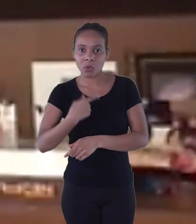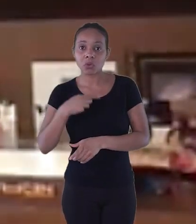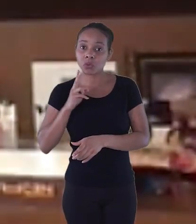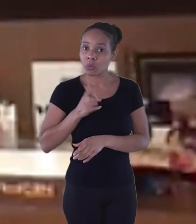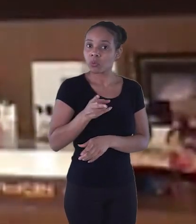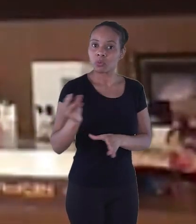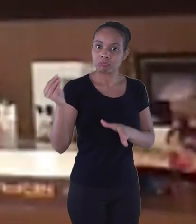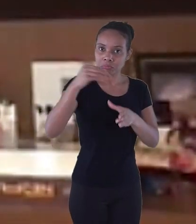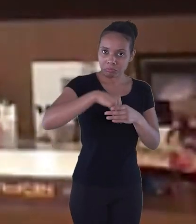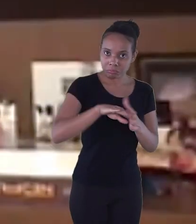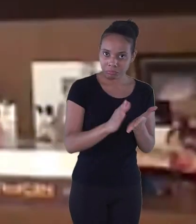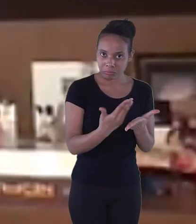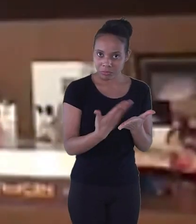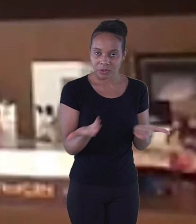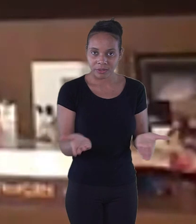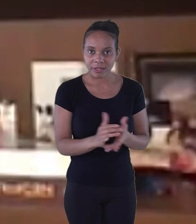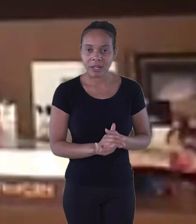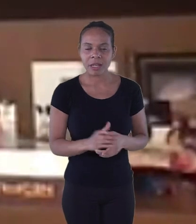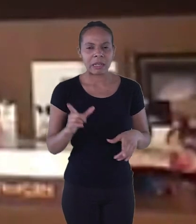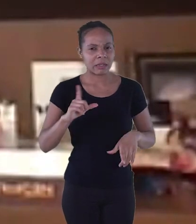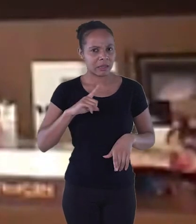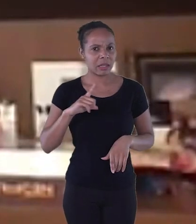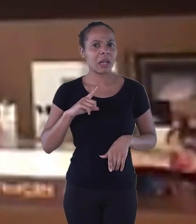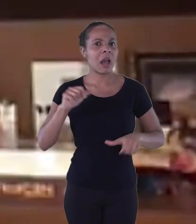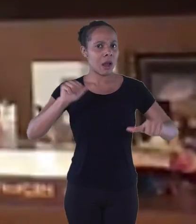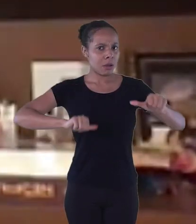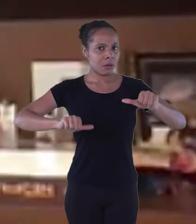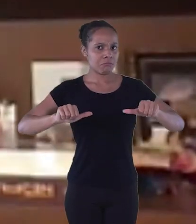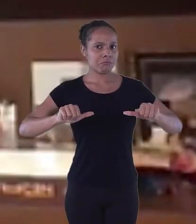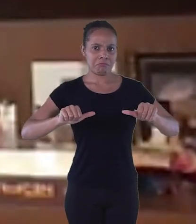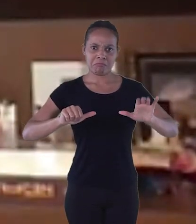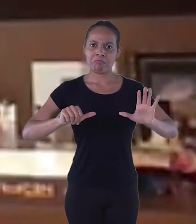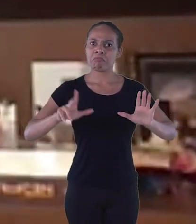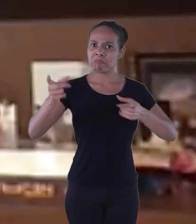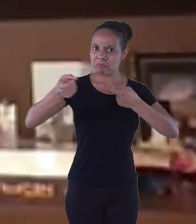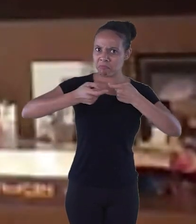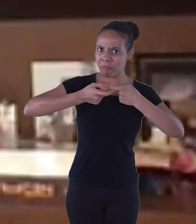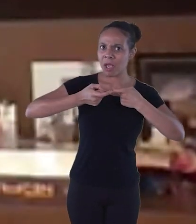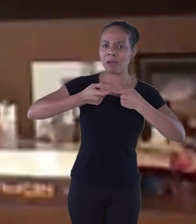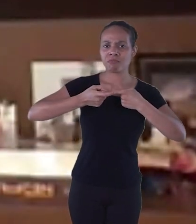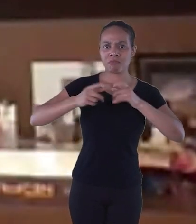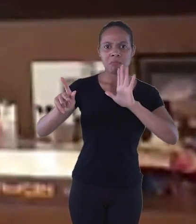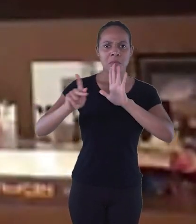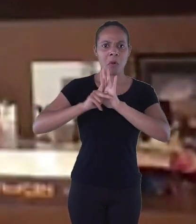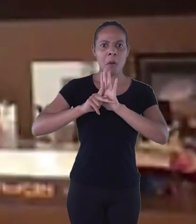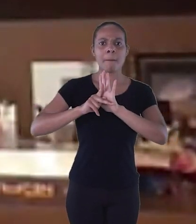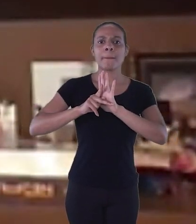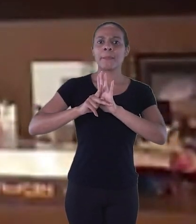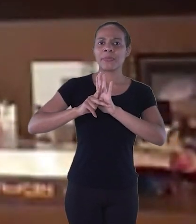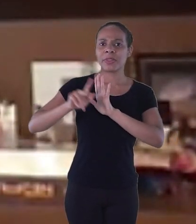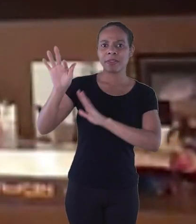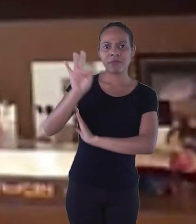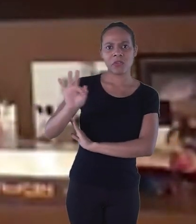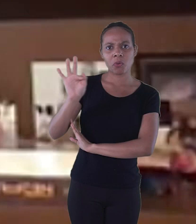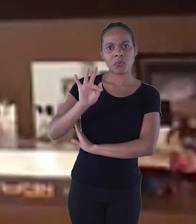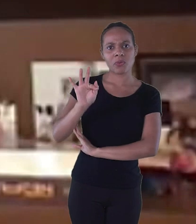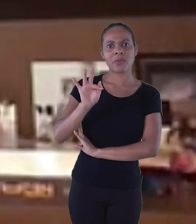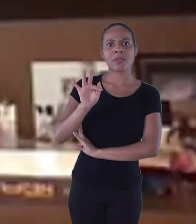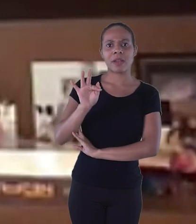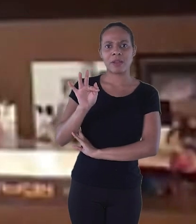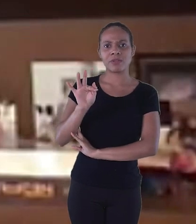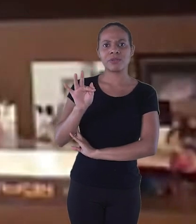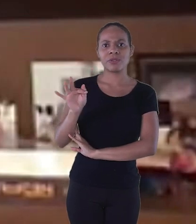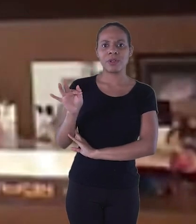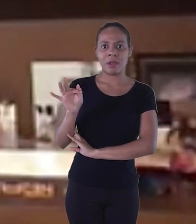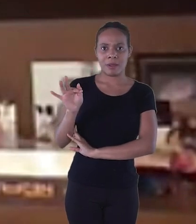O grande autor médico da Faculdade de Medicina da Bahia, e que é o grande nome do determinismo racial,